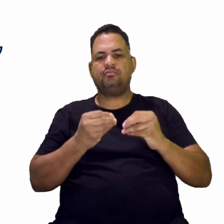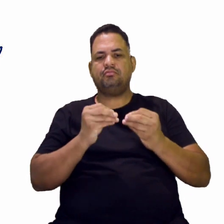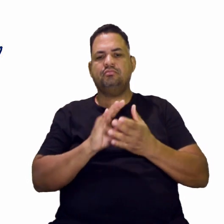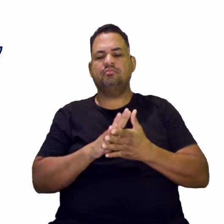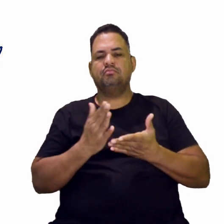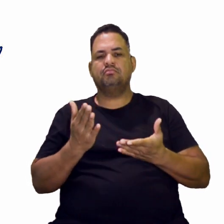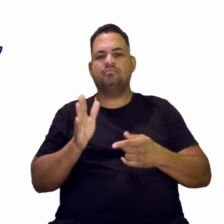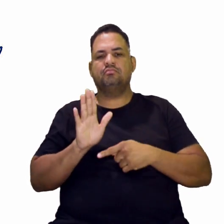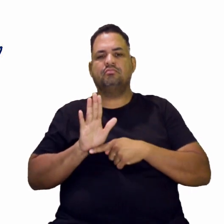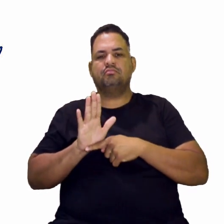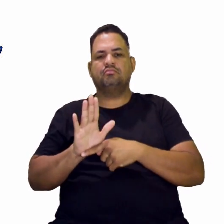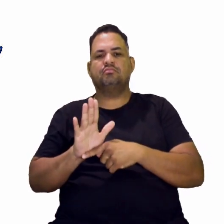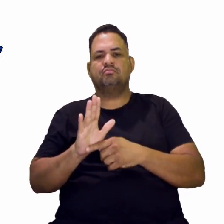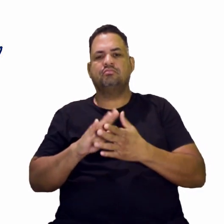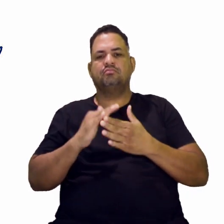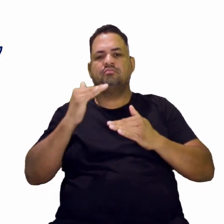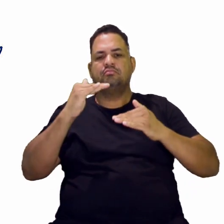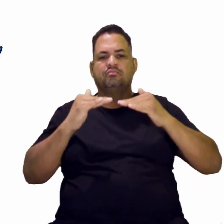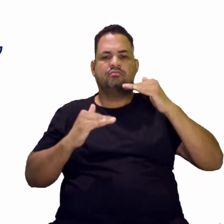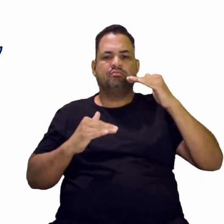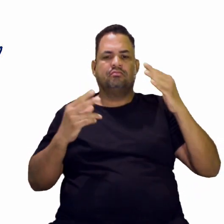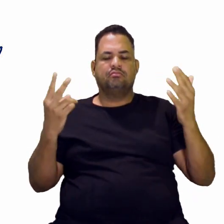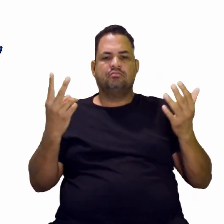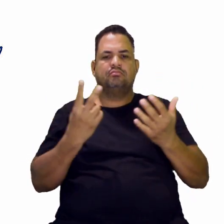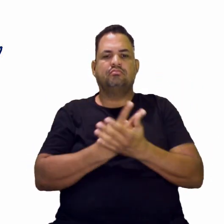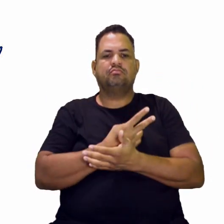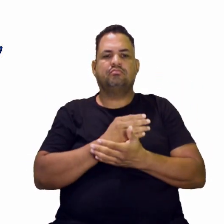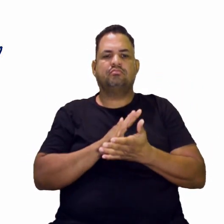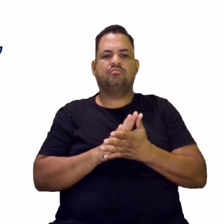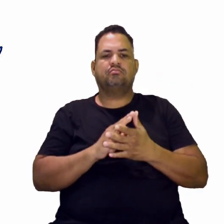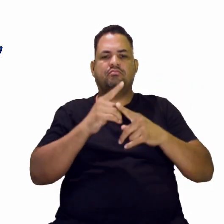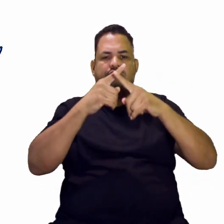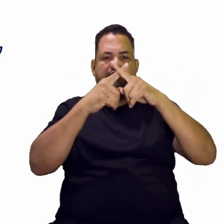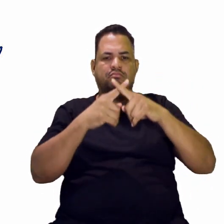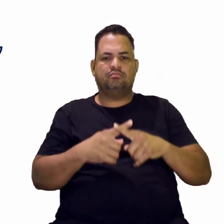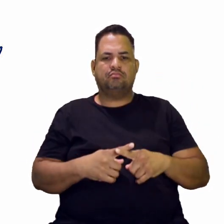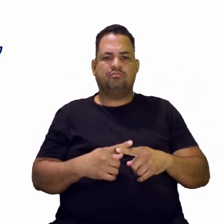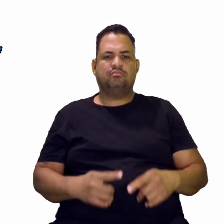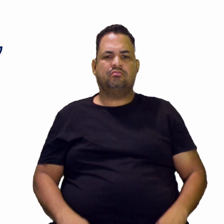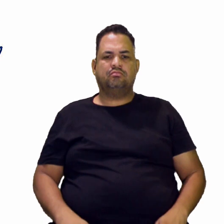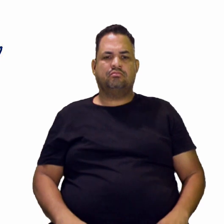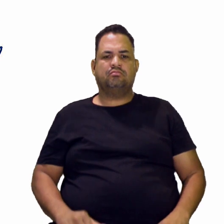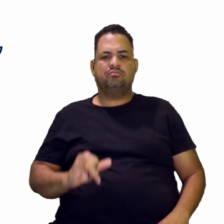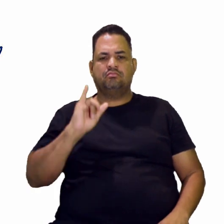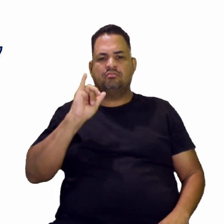vai levar a um determinado desequilíbrio, causando assim um aumento da competição